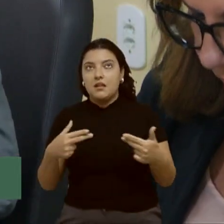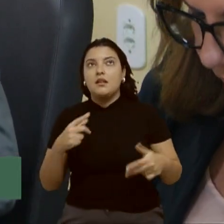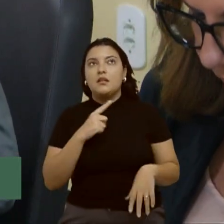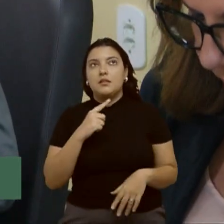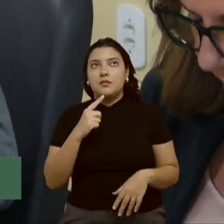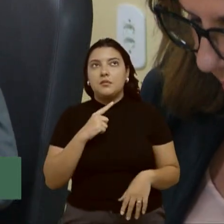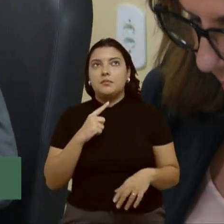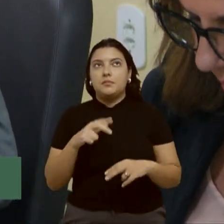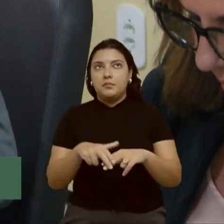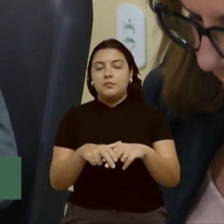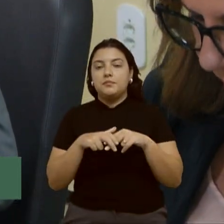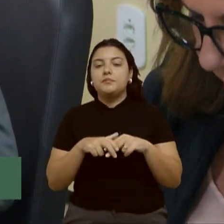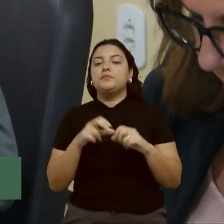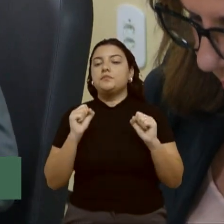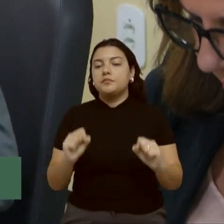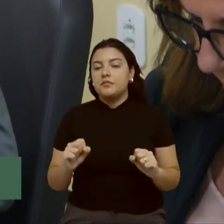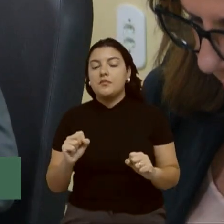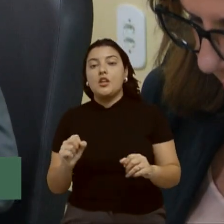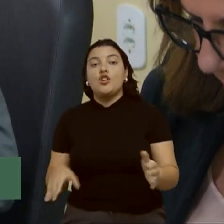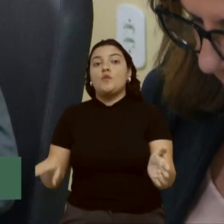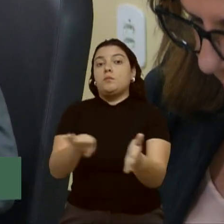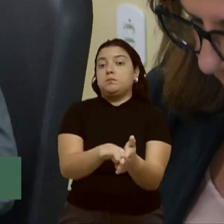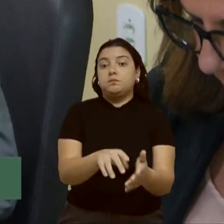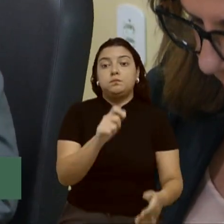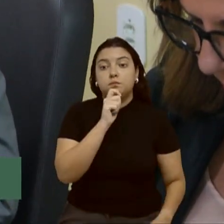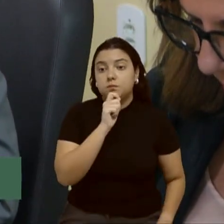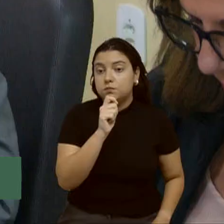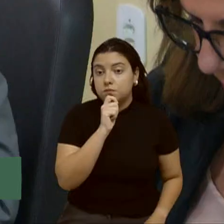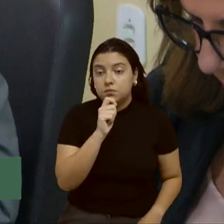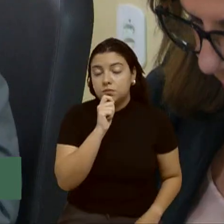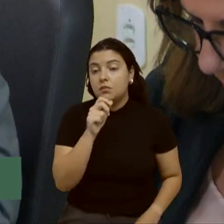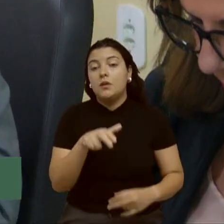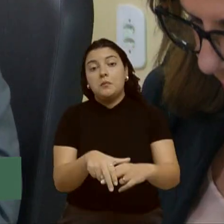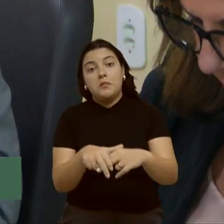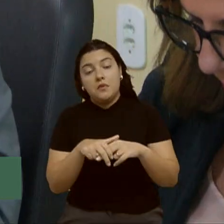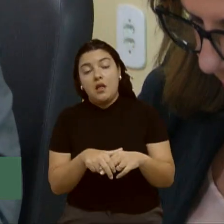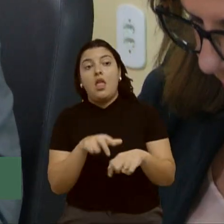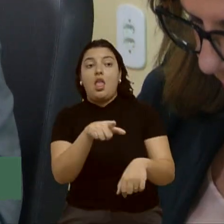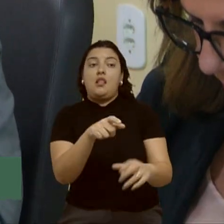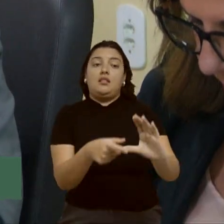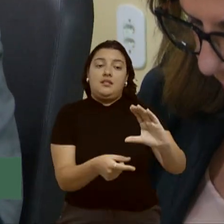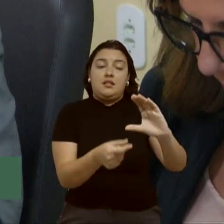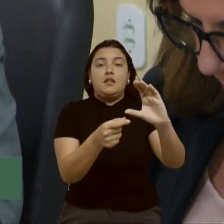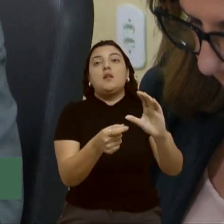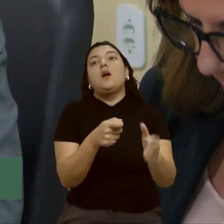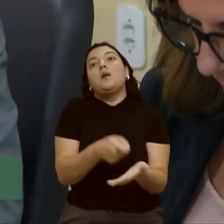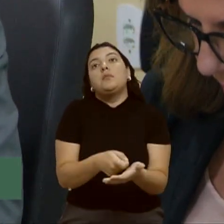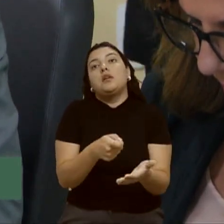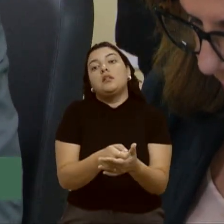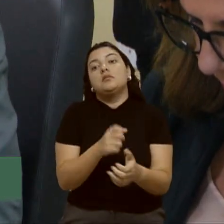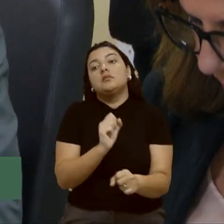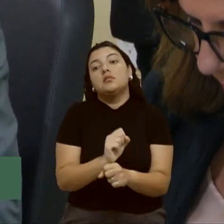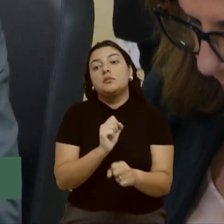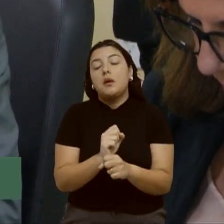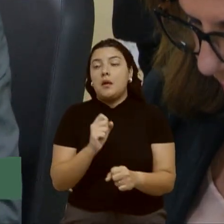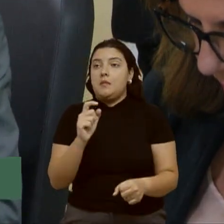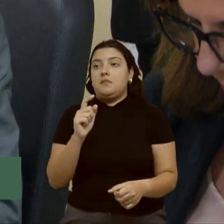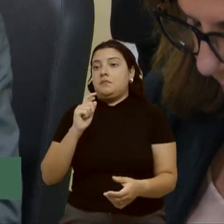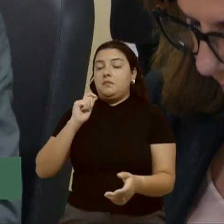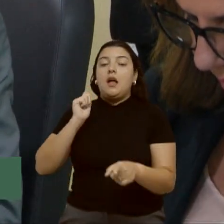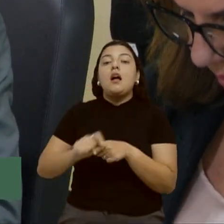aquele produto não chega na casa do consumidor e ele vai ser obrigado a permanecer com uma